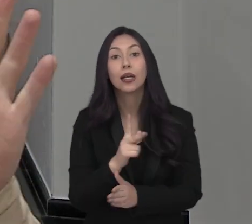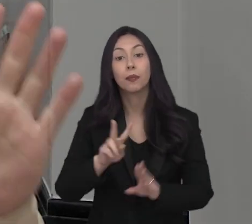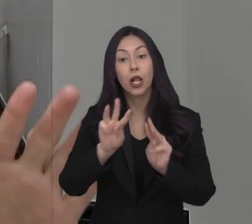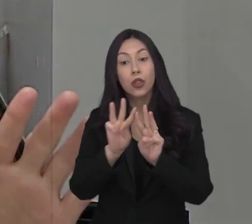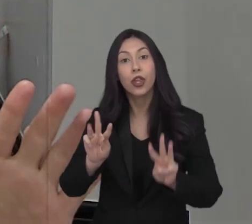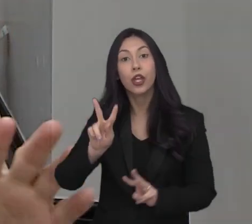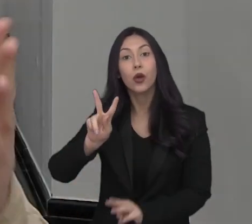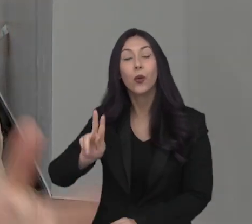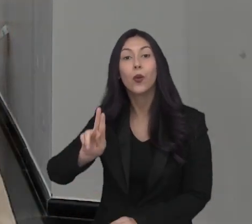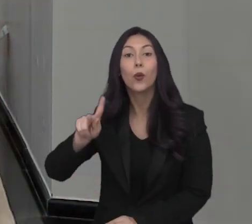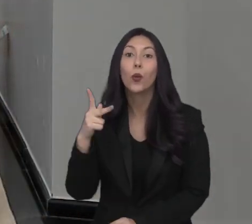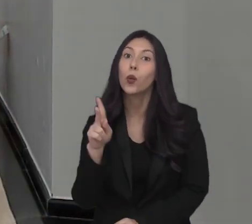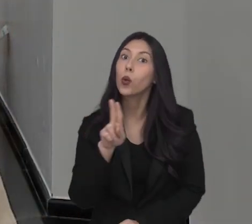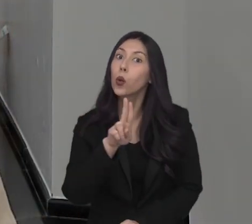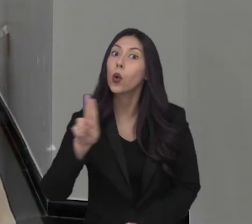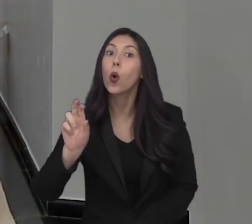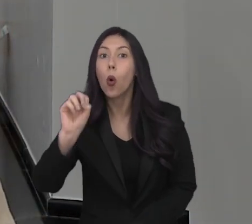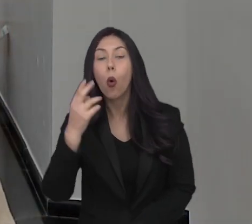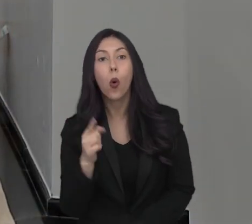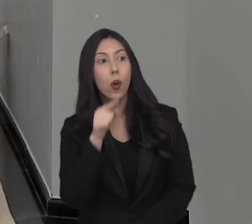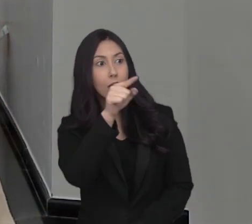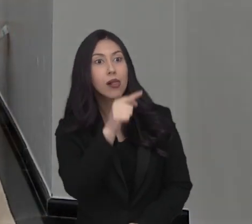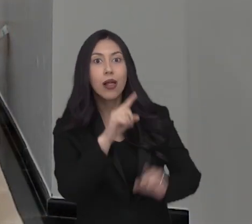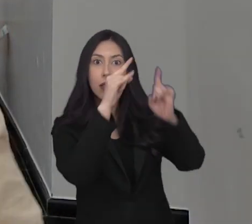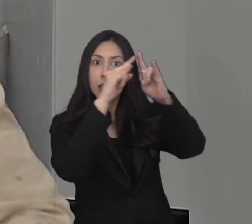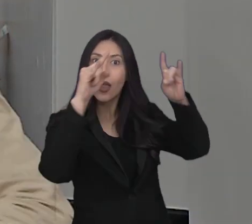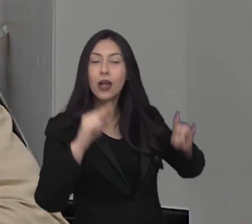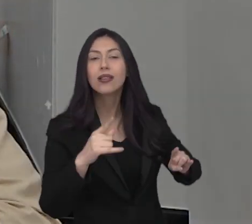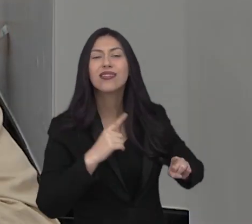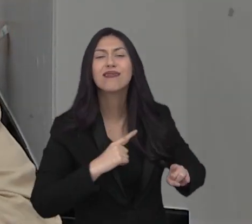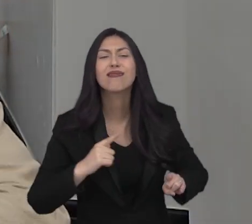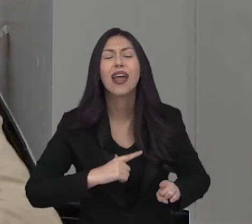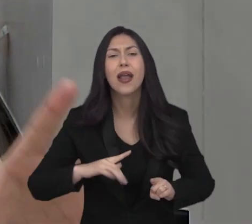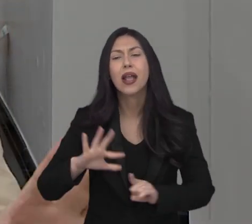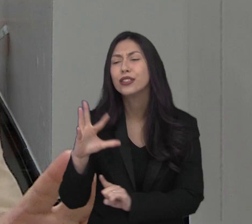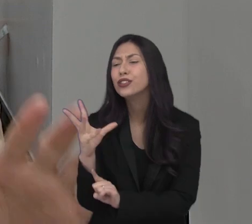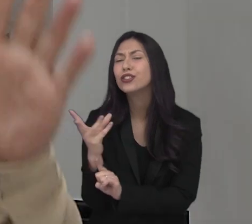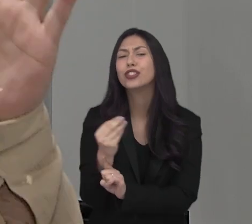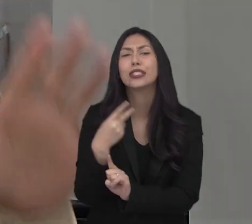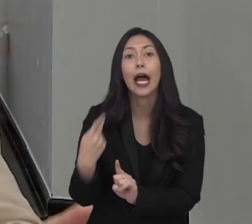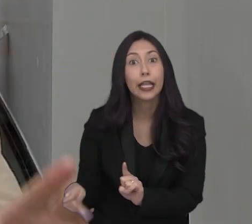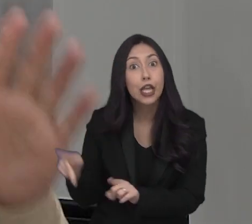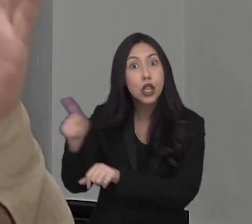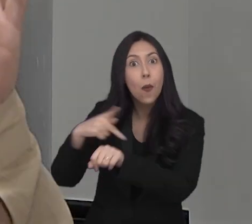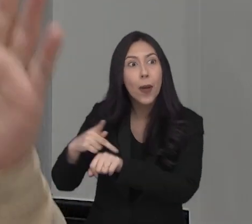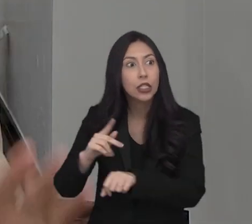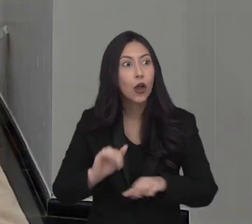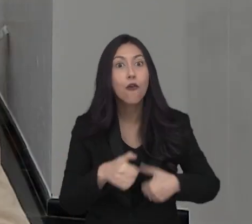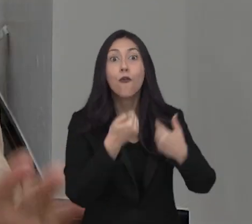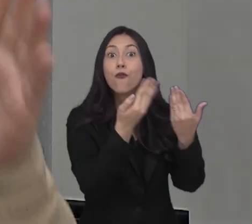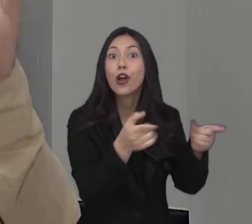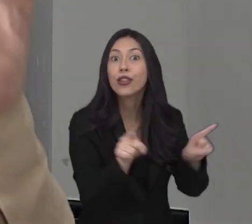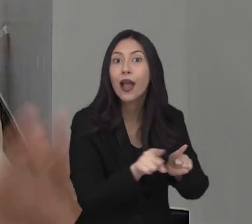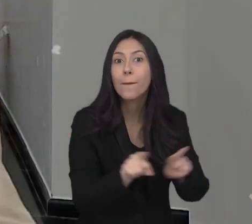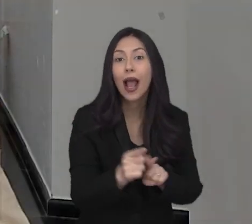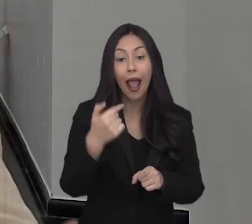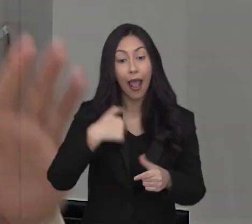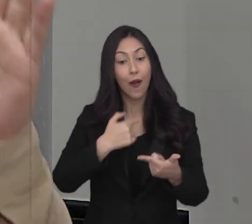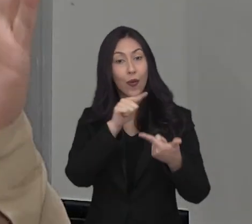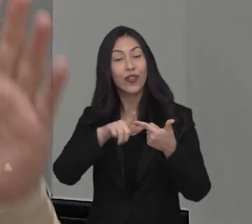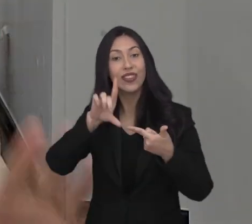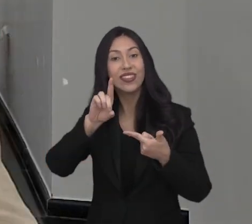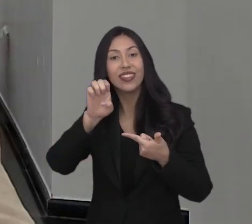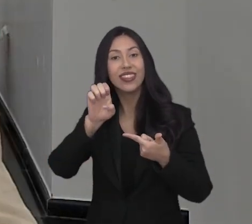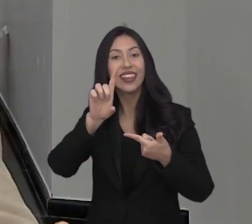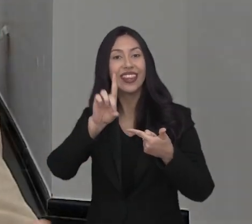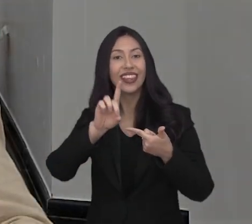pelo uhu.com ou diretamente nas nossas bilheterias. Lá tem artista circense nacional, internacional, tem Diego Hipólito,